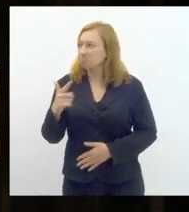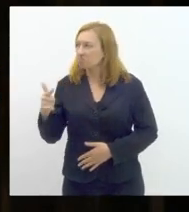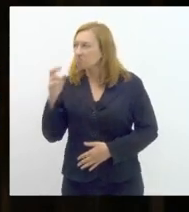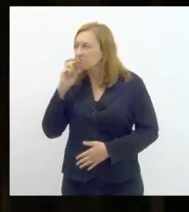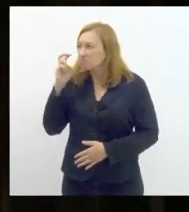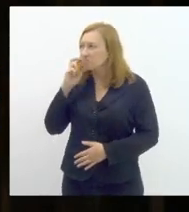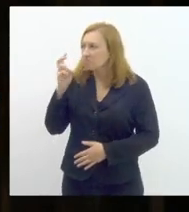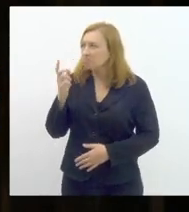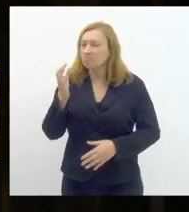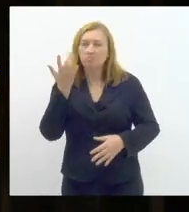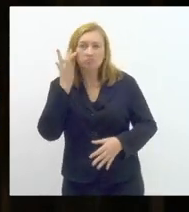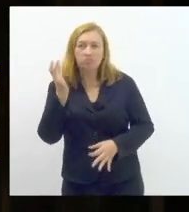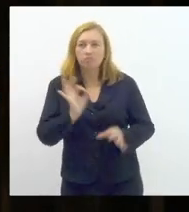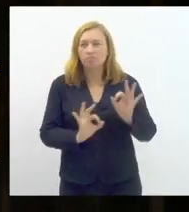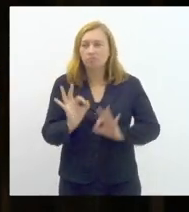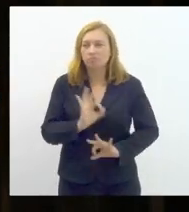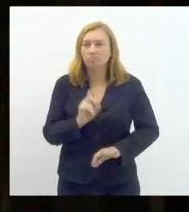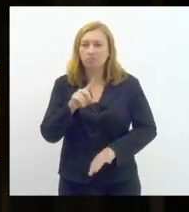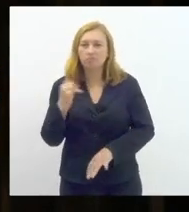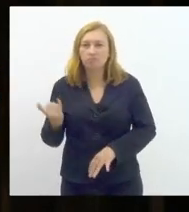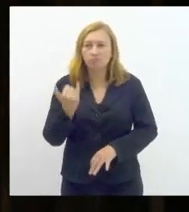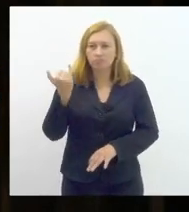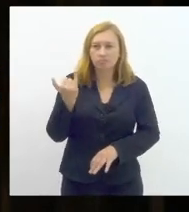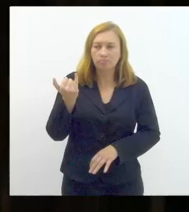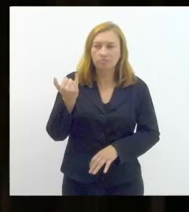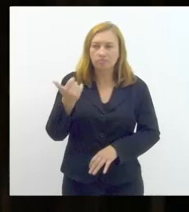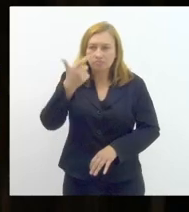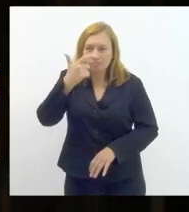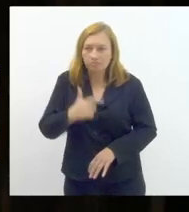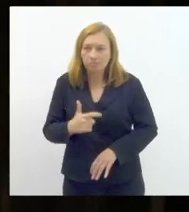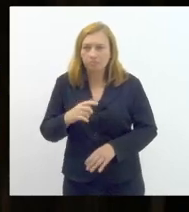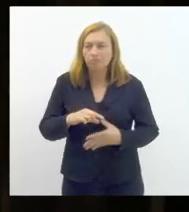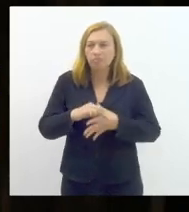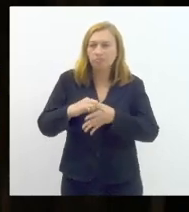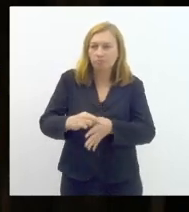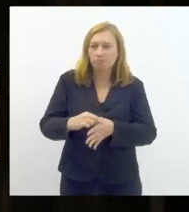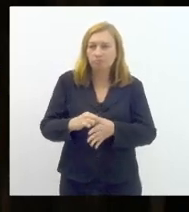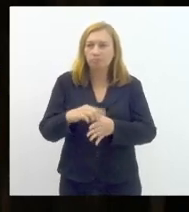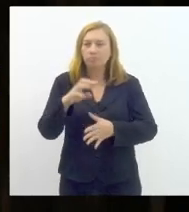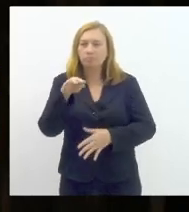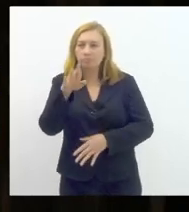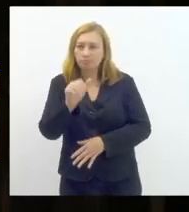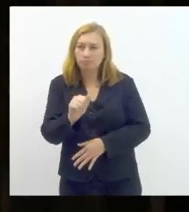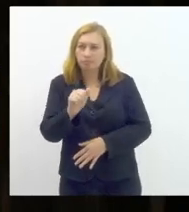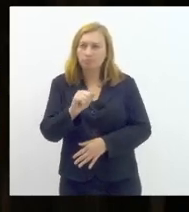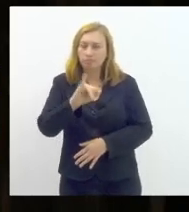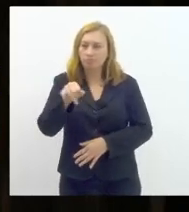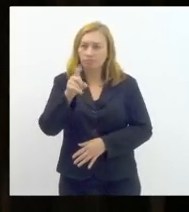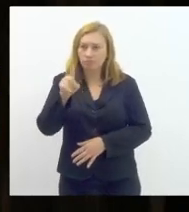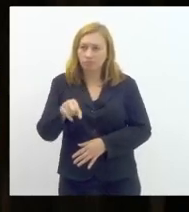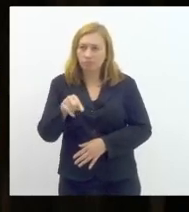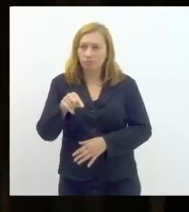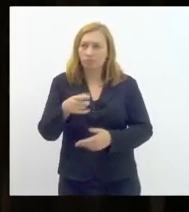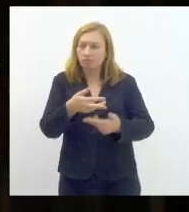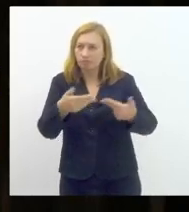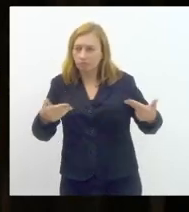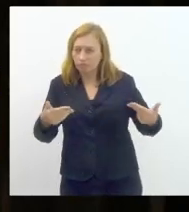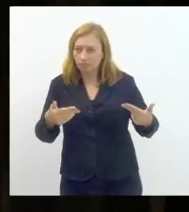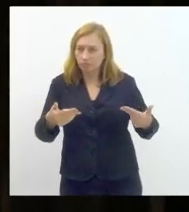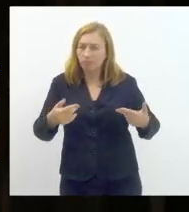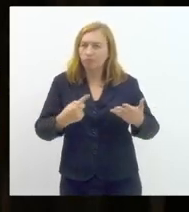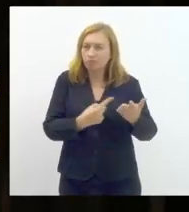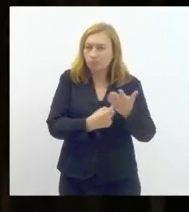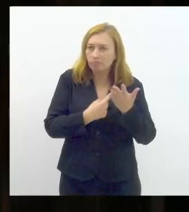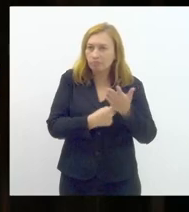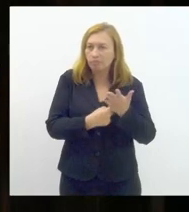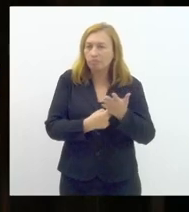eu acho que a organização também é muito importante. Eu sou líder da banda marcial José Veríssimo, eu tenho várias coisas que me ajudam a